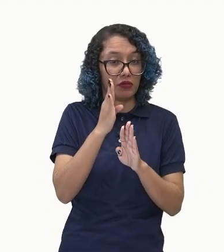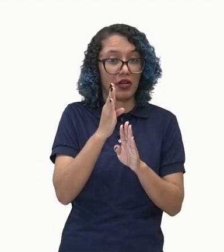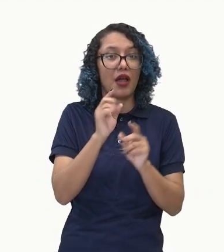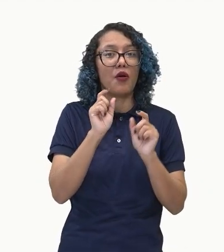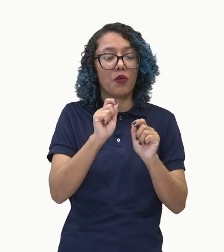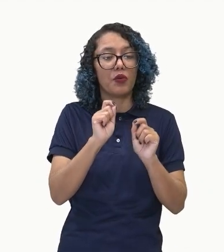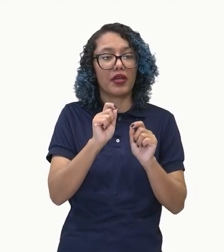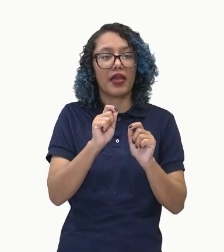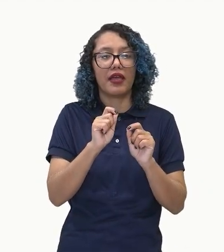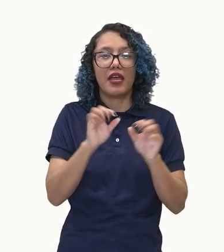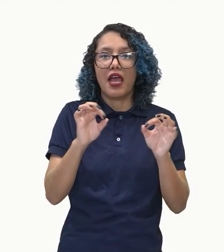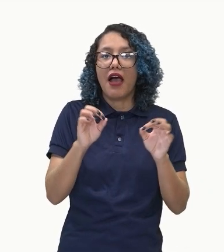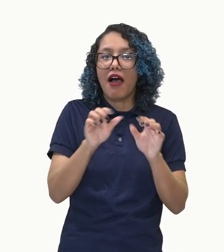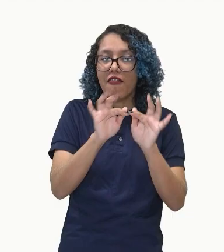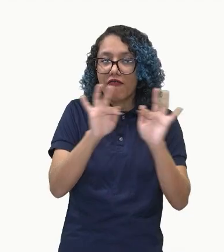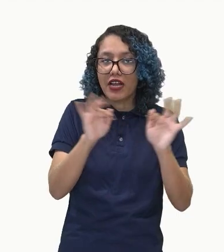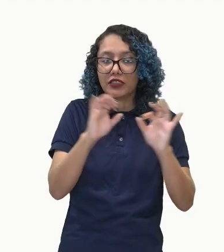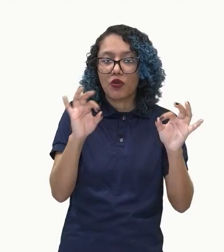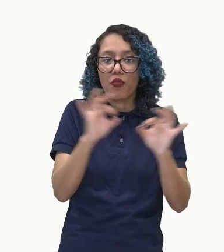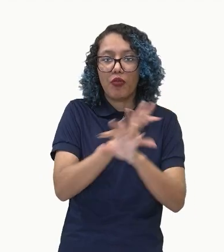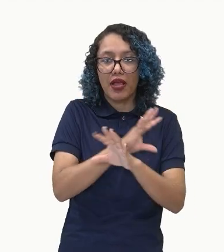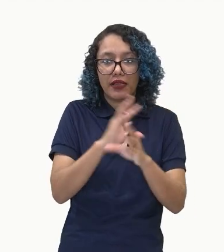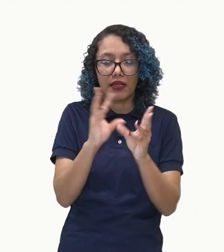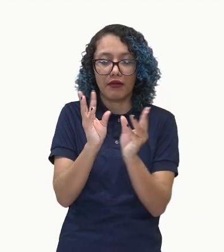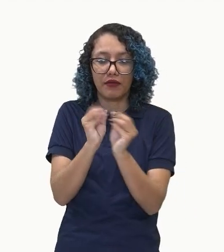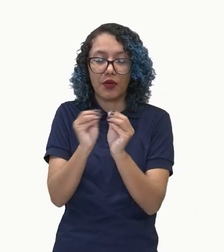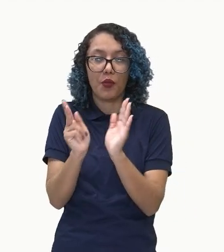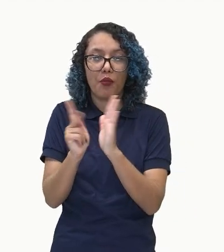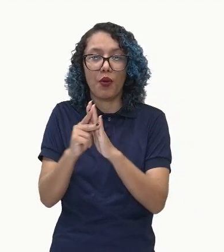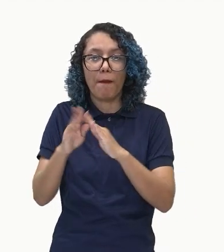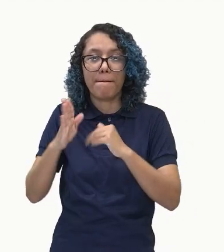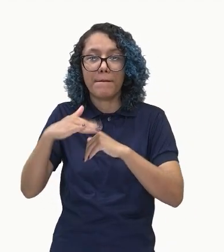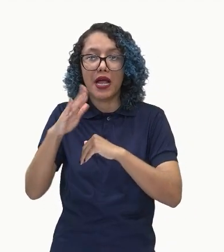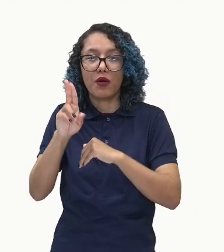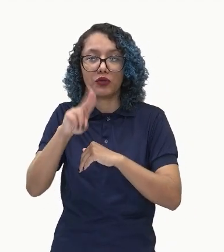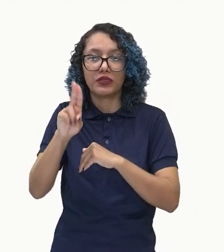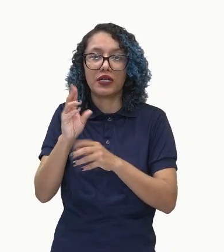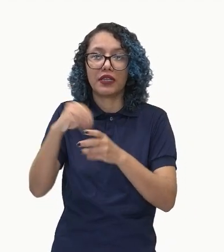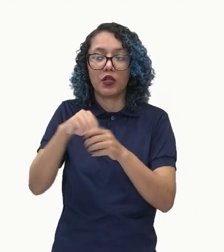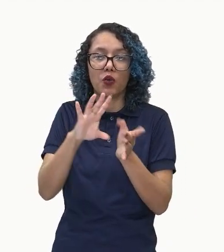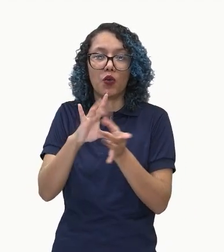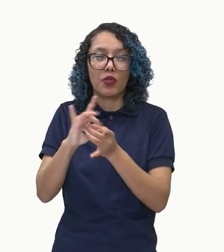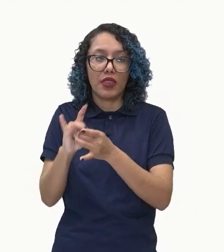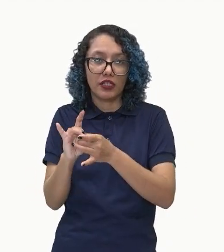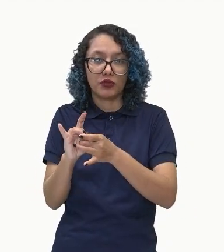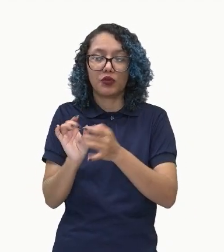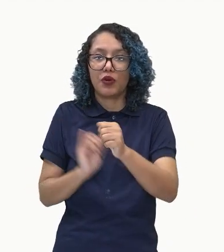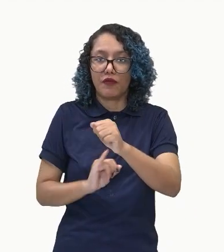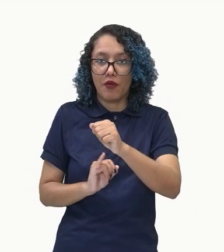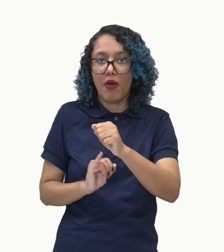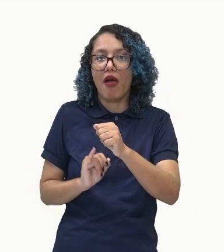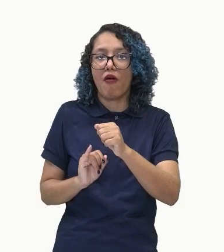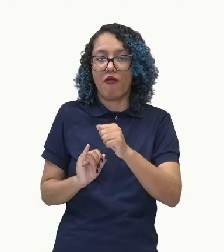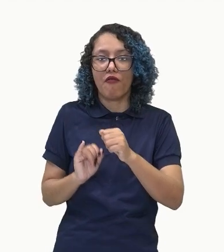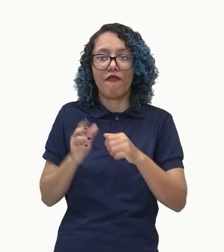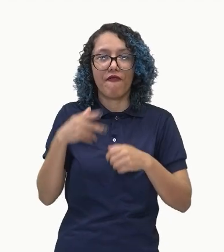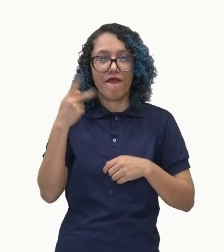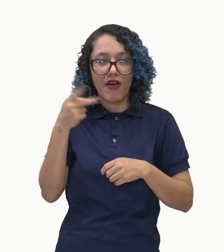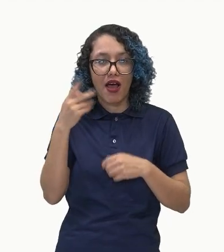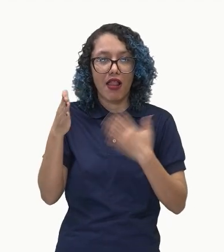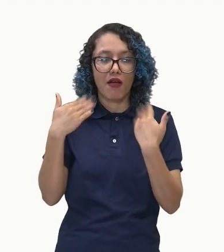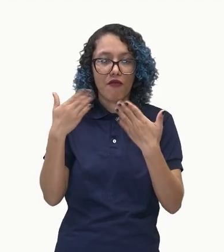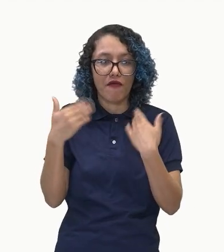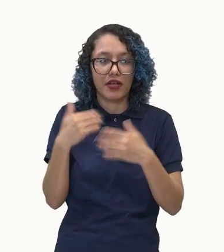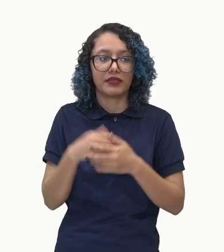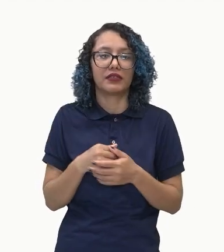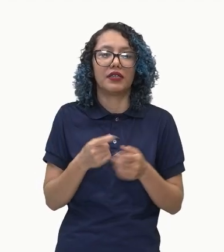A forma abreviada é mais comum na fala, tá? She's a virtual reality designer. Ela é uma desenvolvedora de